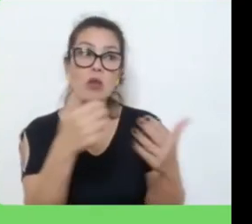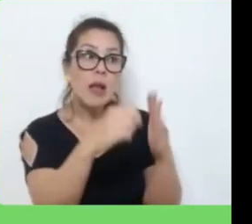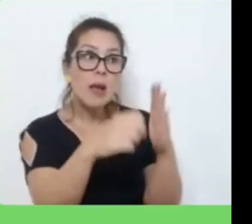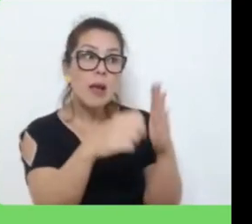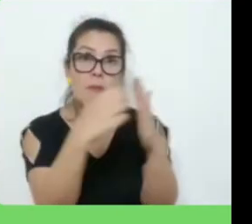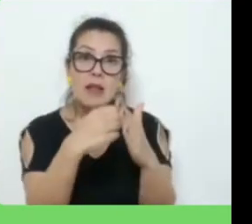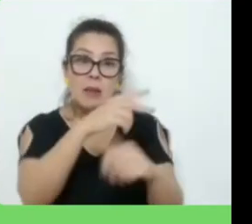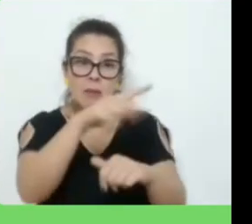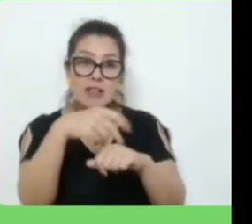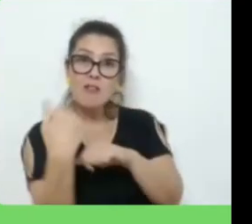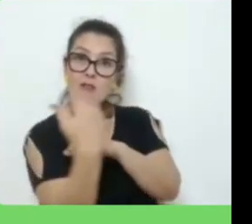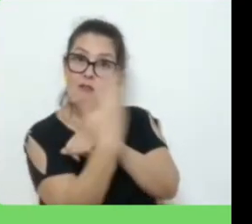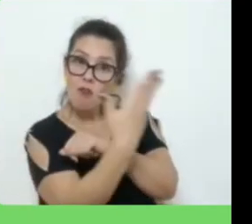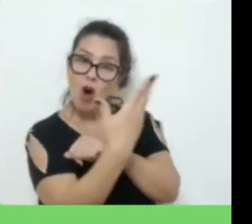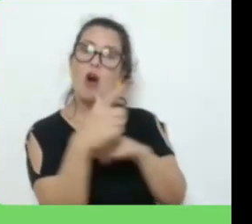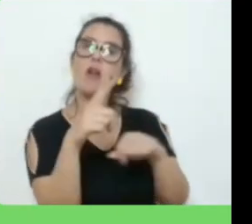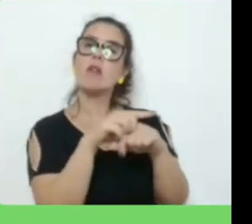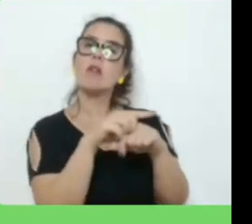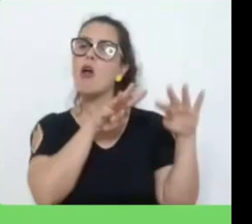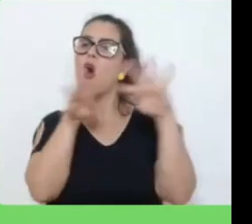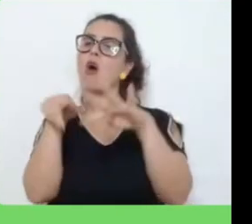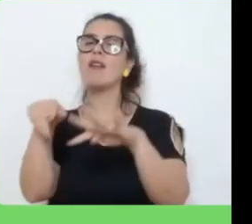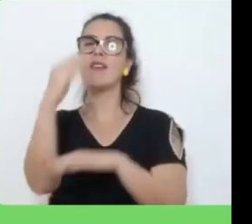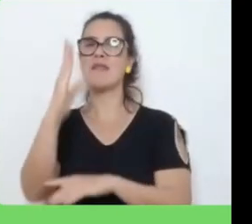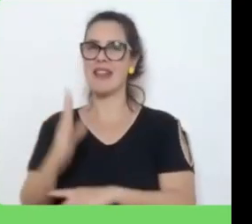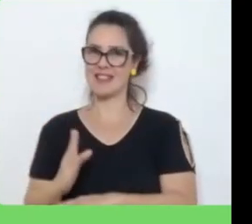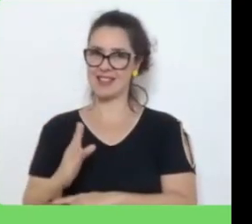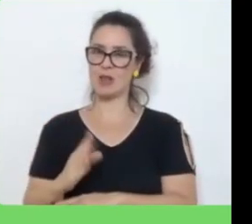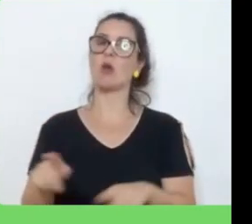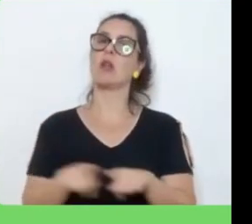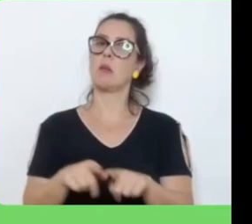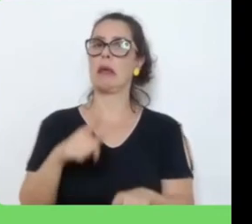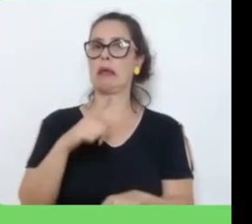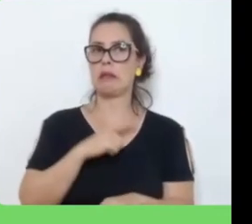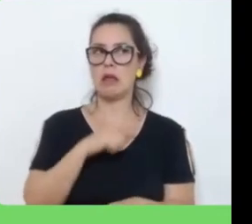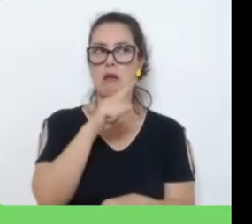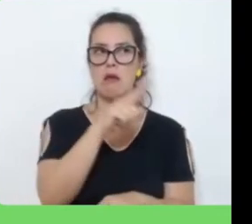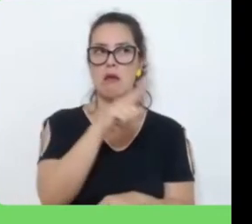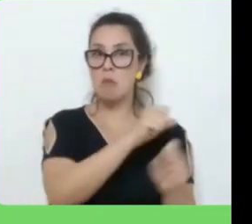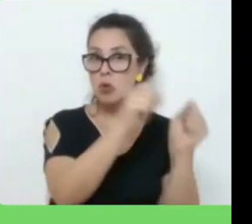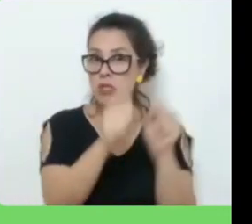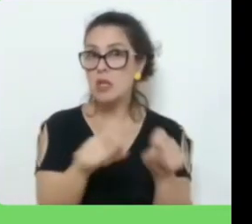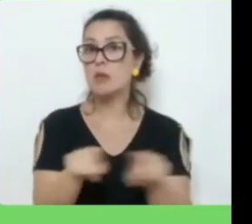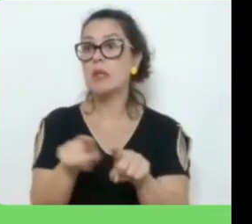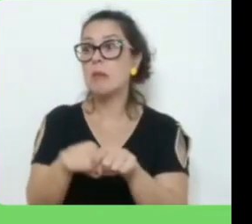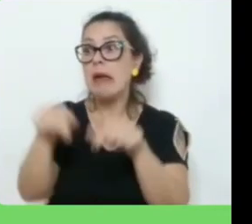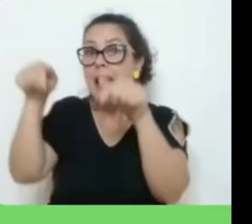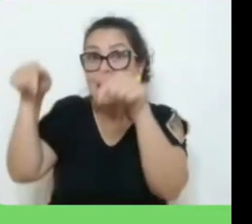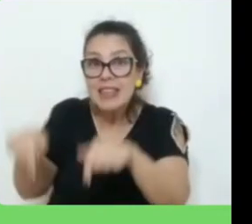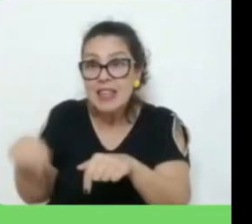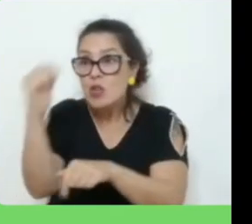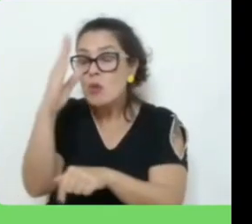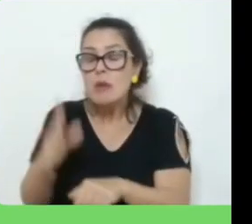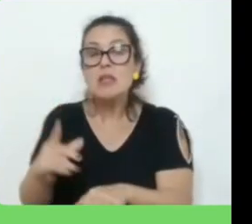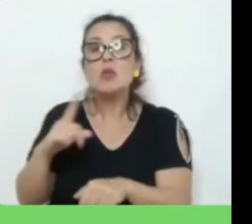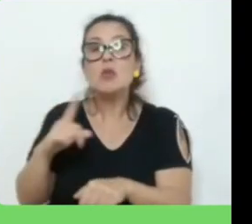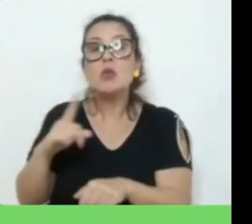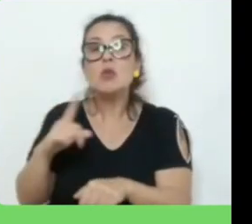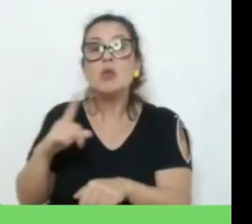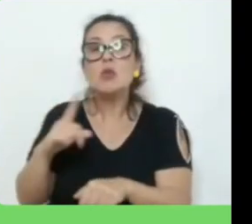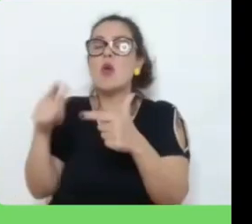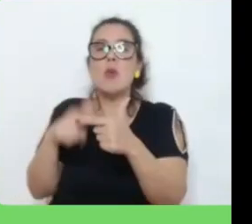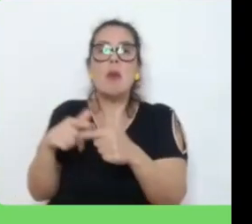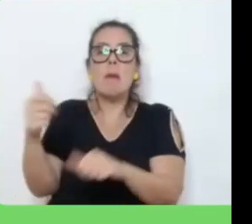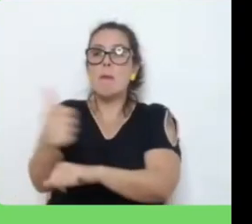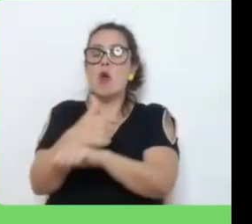que mostra tanto o potencial dele né Érica quanto os problemas também que a gente tem para reter talento né totalmente porque o